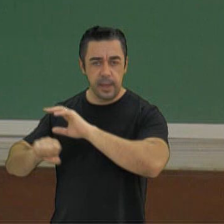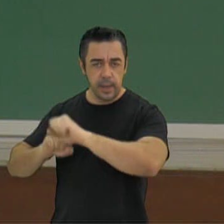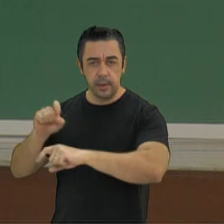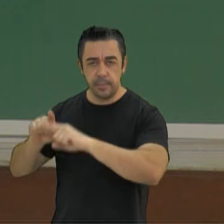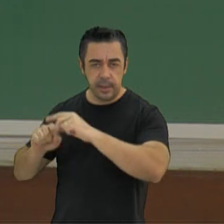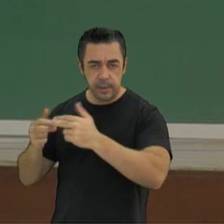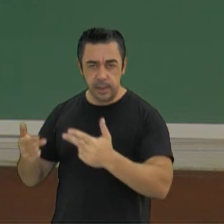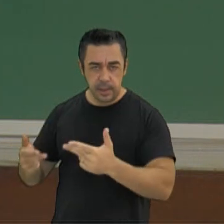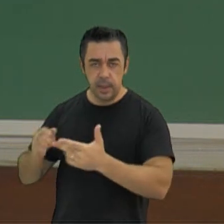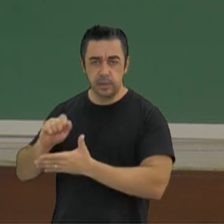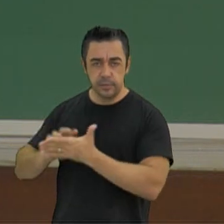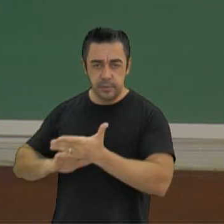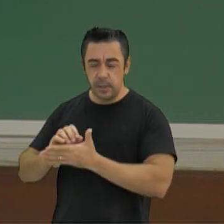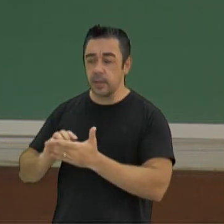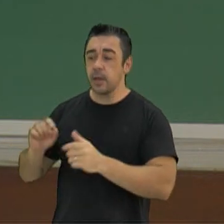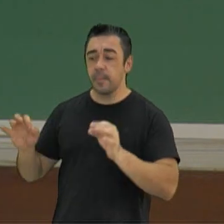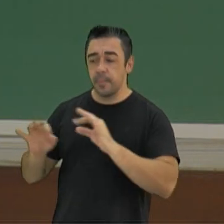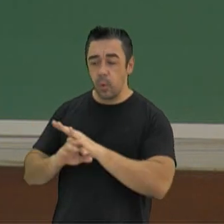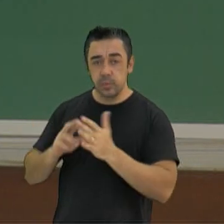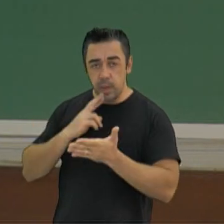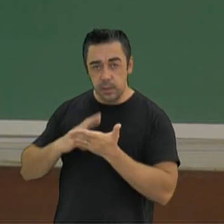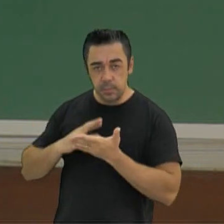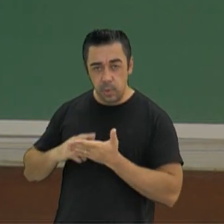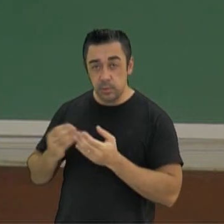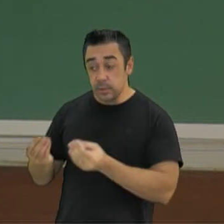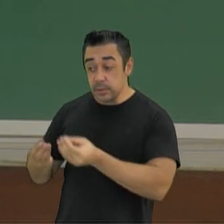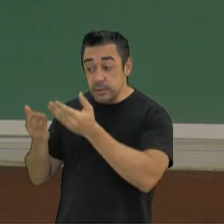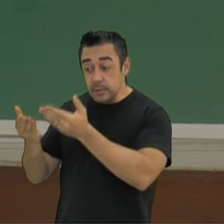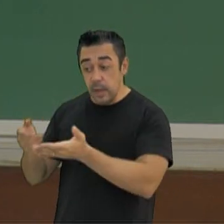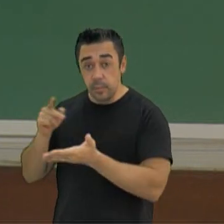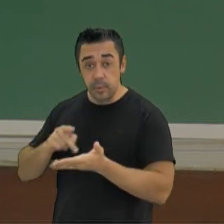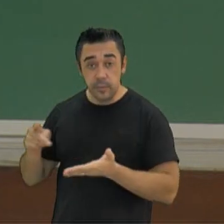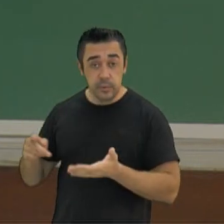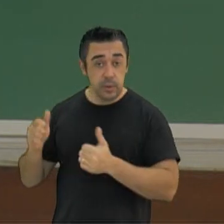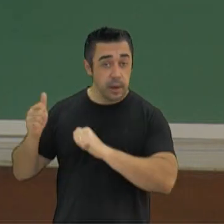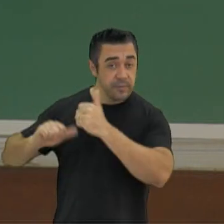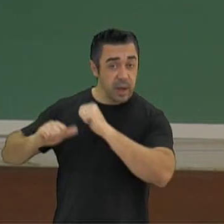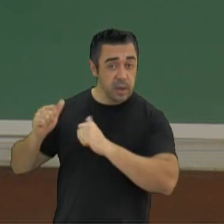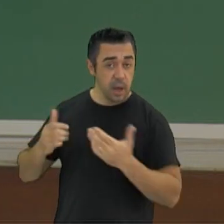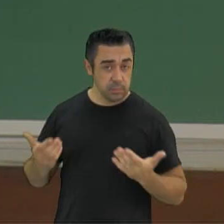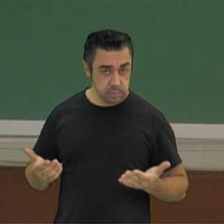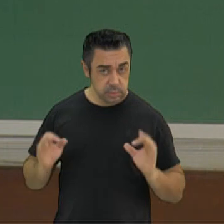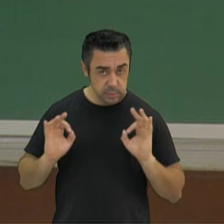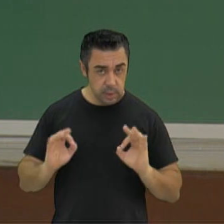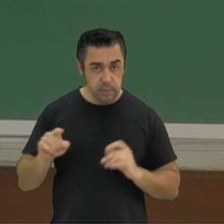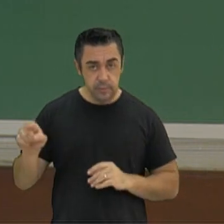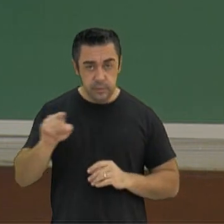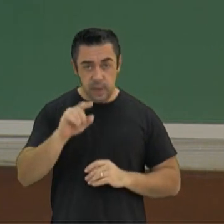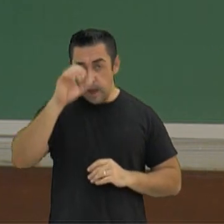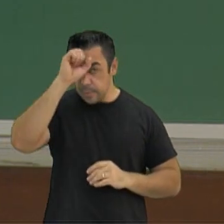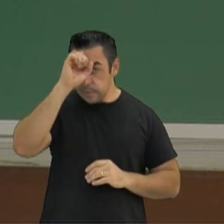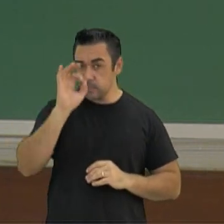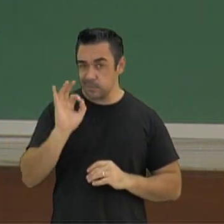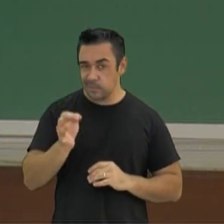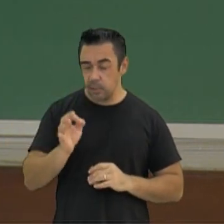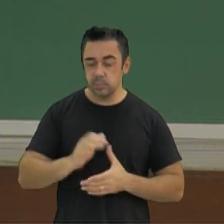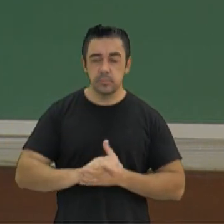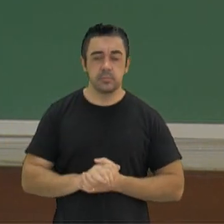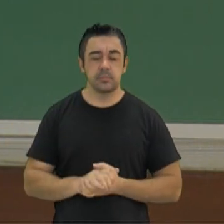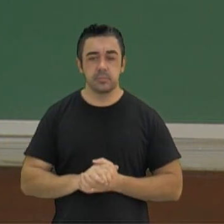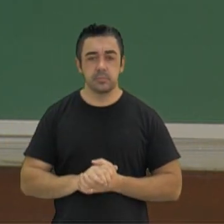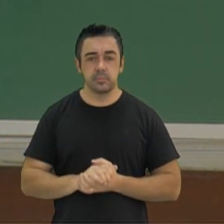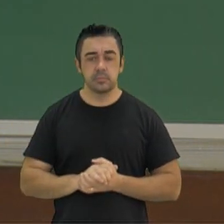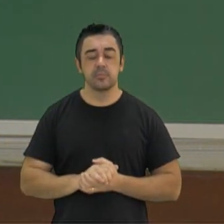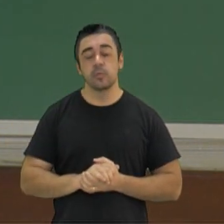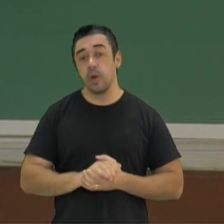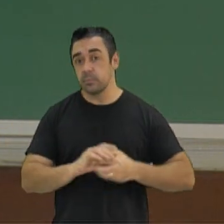lá de novo para a escola, para os seus professores poderem avaliar e ver se vocês estão aprendendo mesmo ou não. Mais